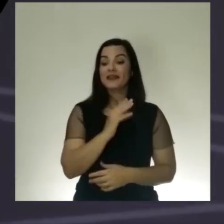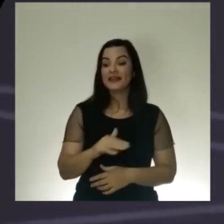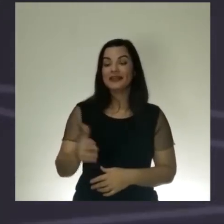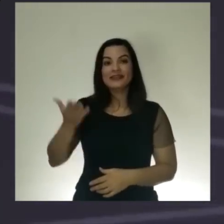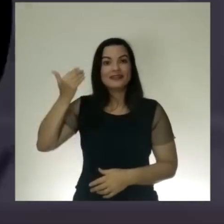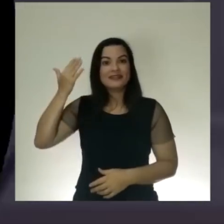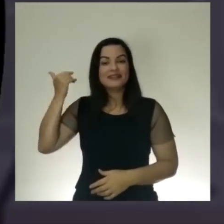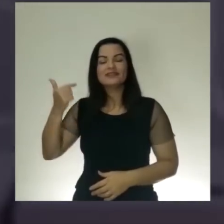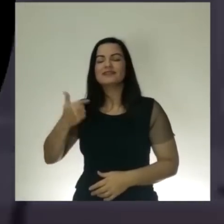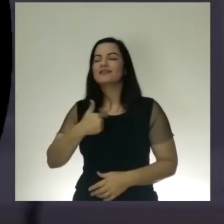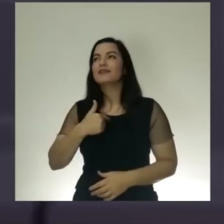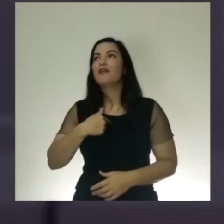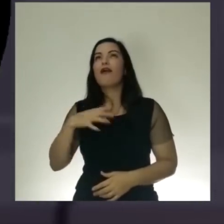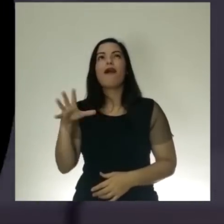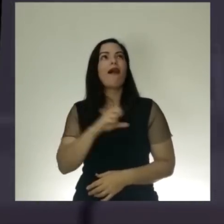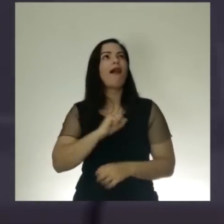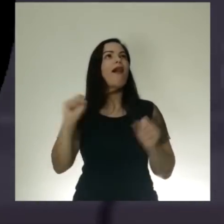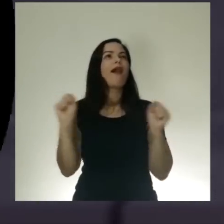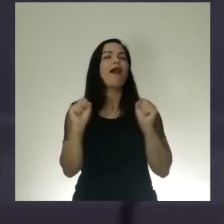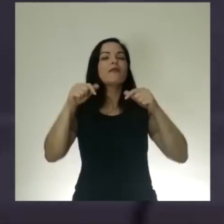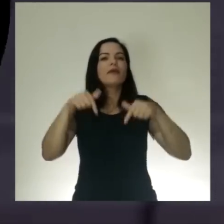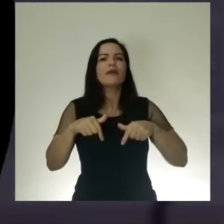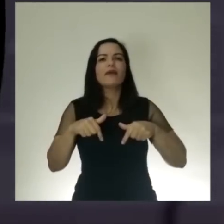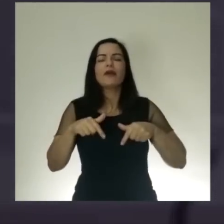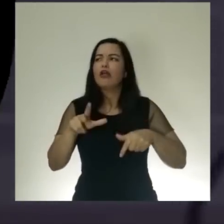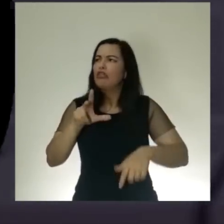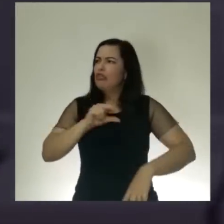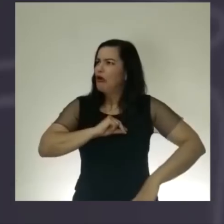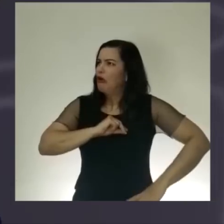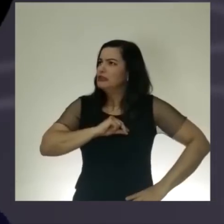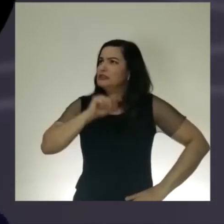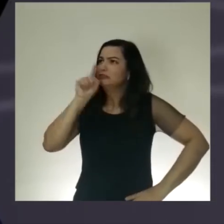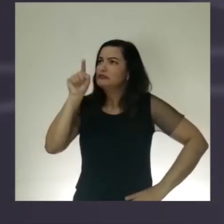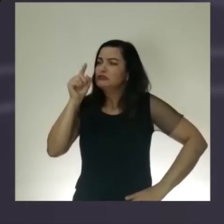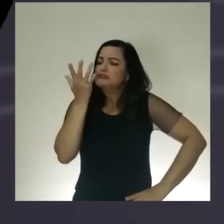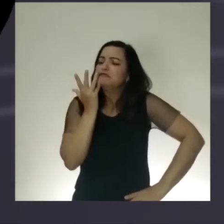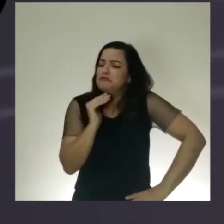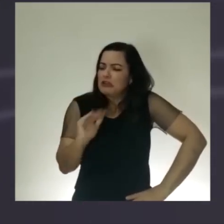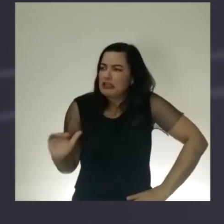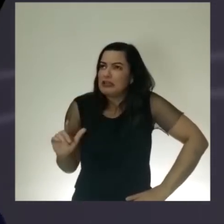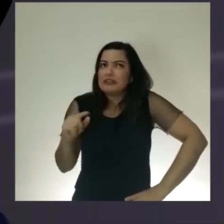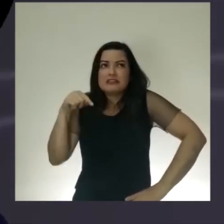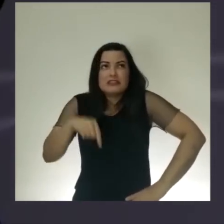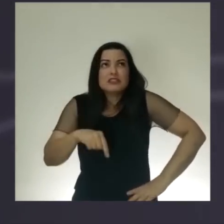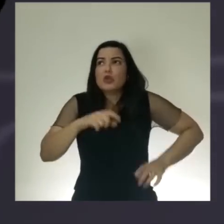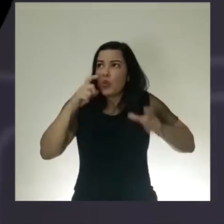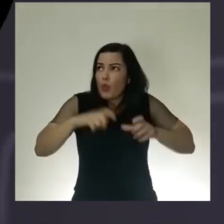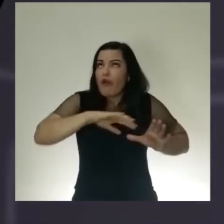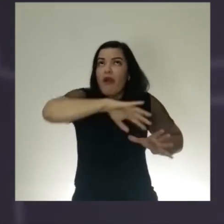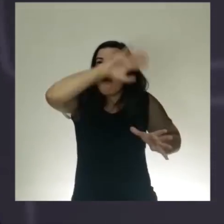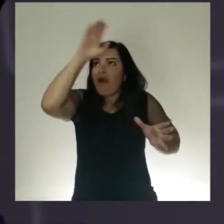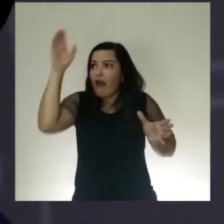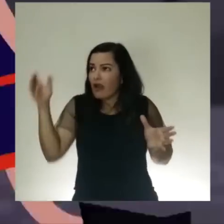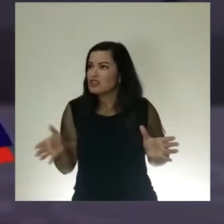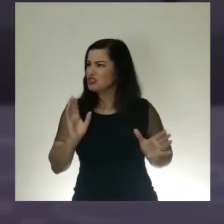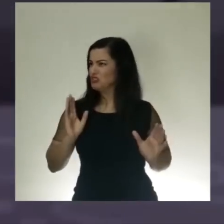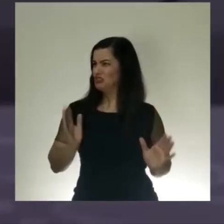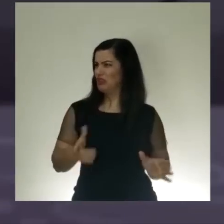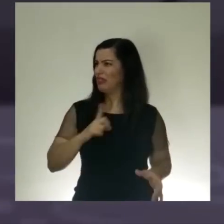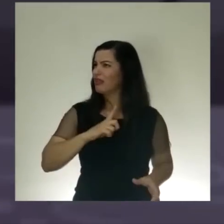favoritos. O túnel já estava aqui quando você era criança? Aham, esse túnel é velho pra